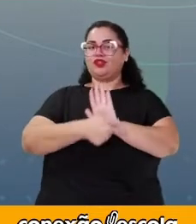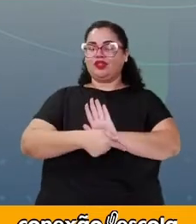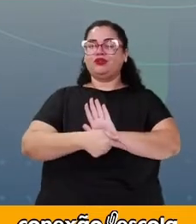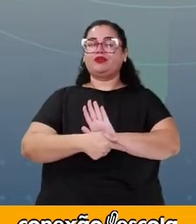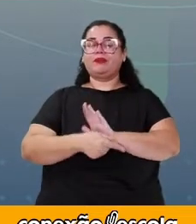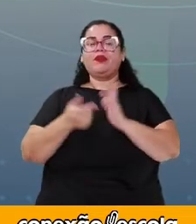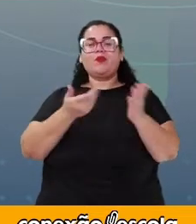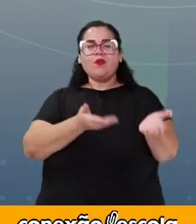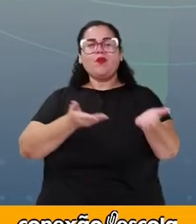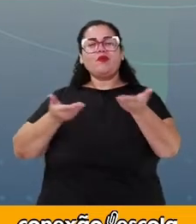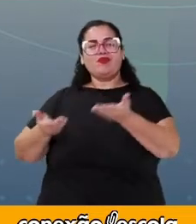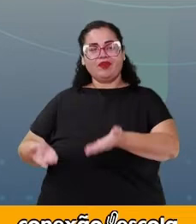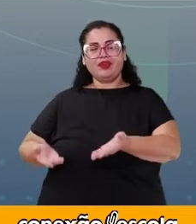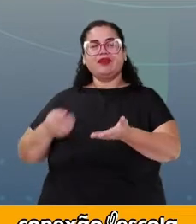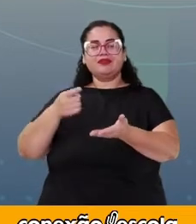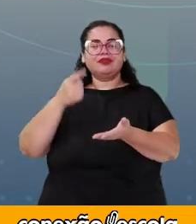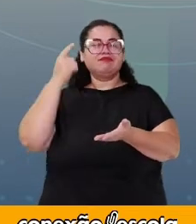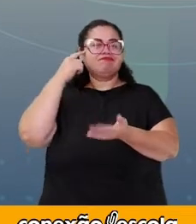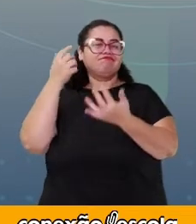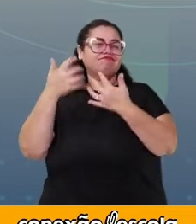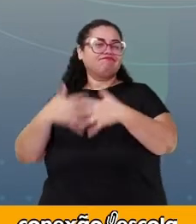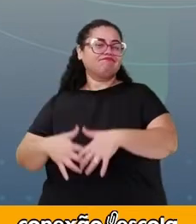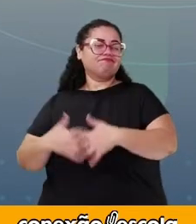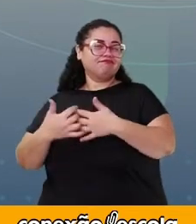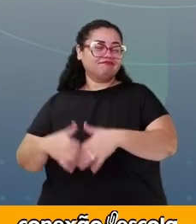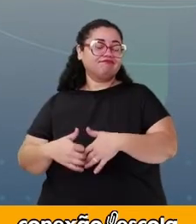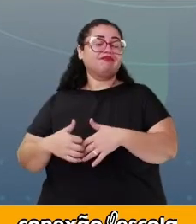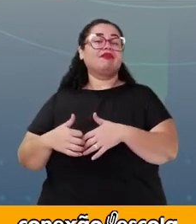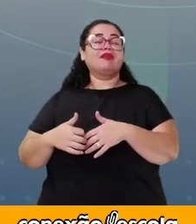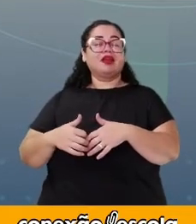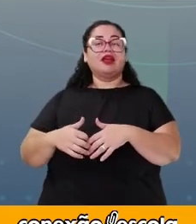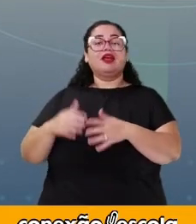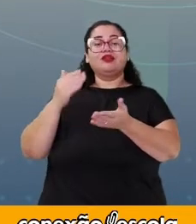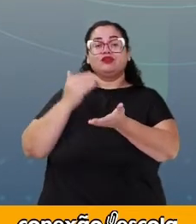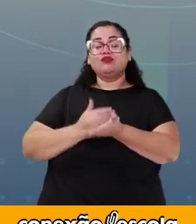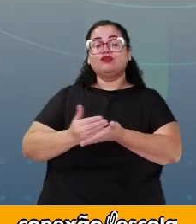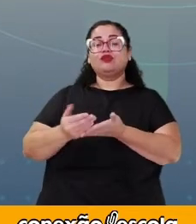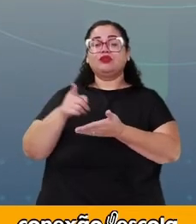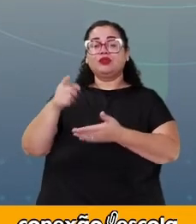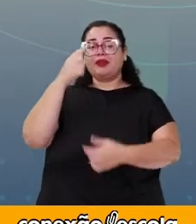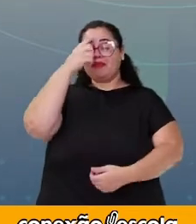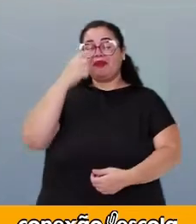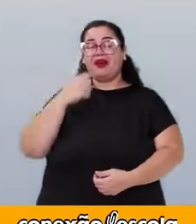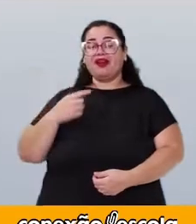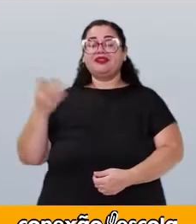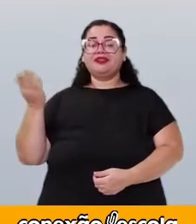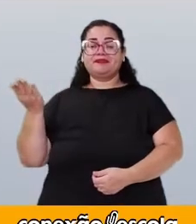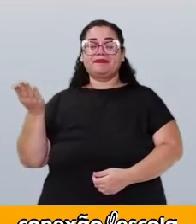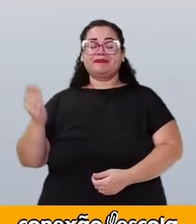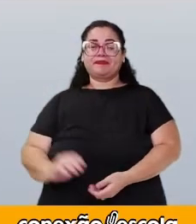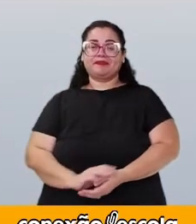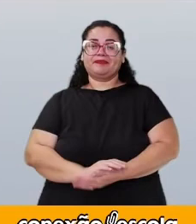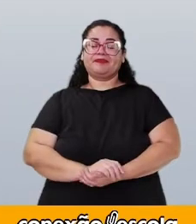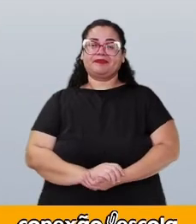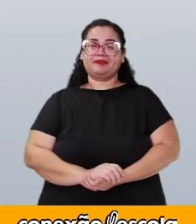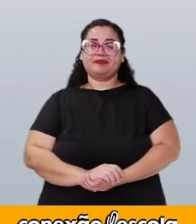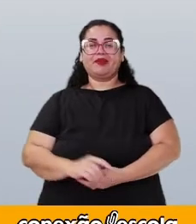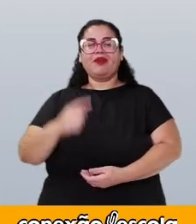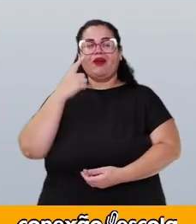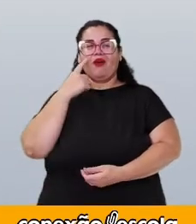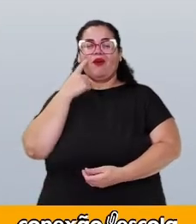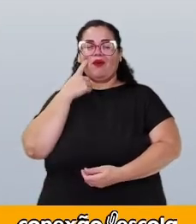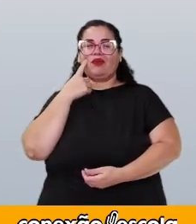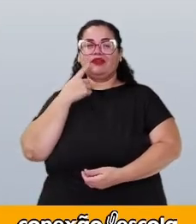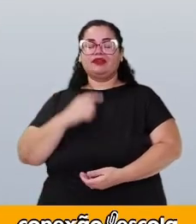eu quero te convidar a pensar um pouquinho a partir dessa imagem que aparece aí na sua tela. Vejam